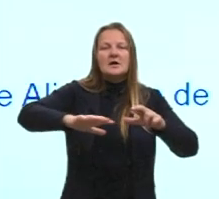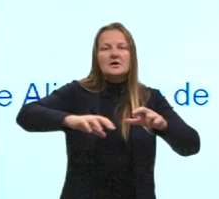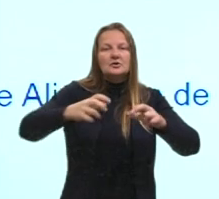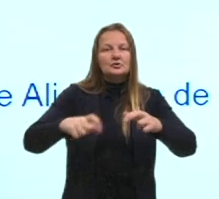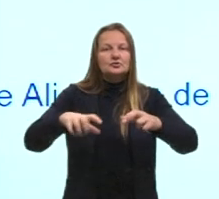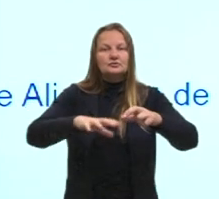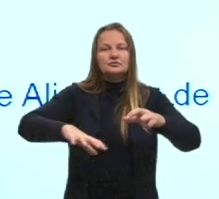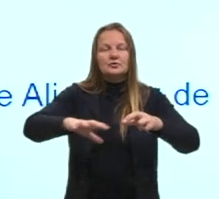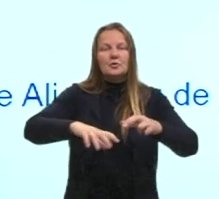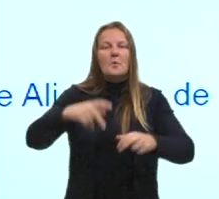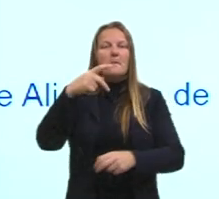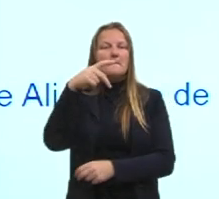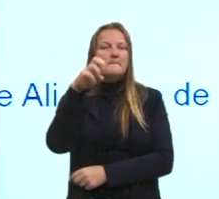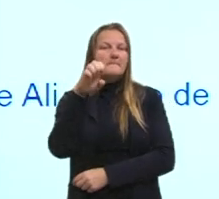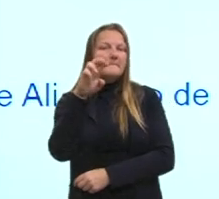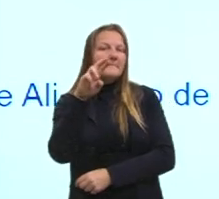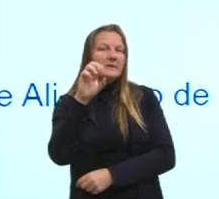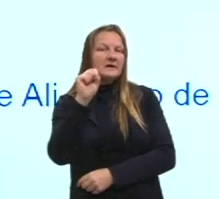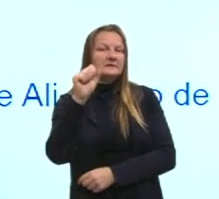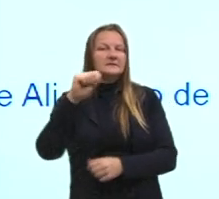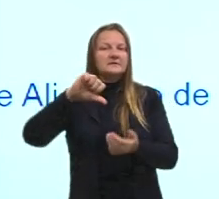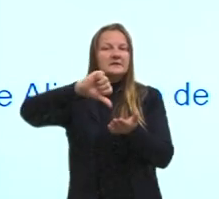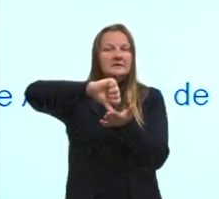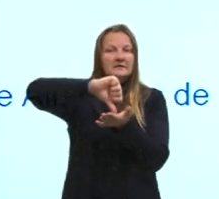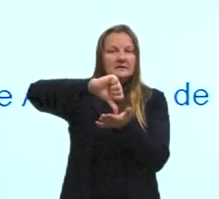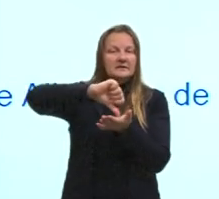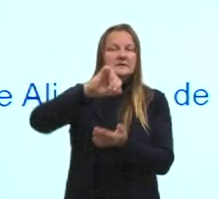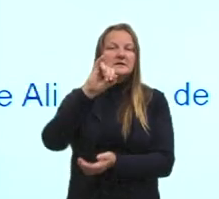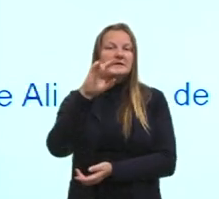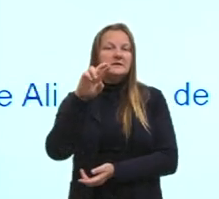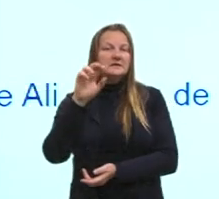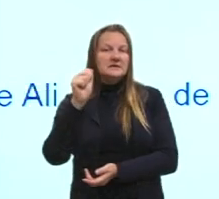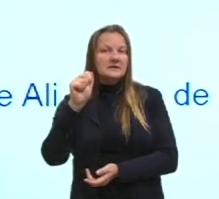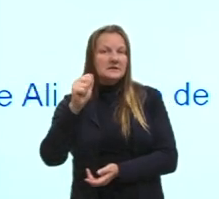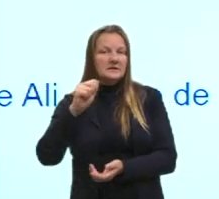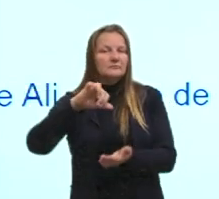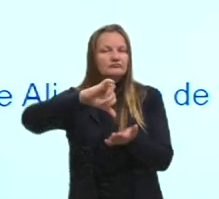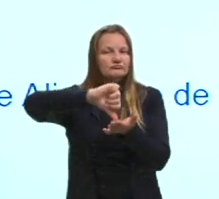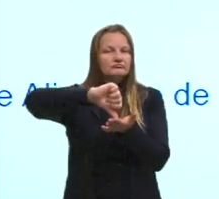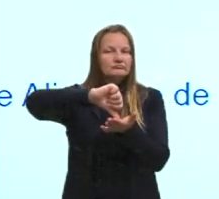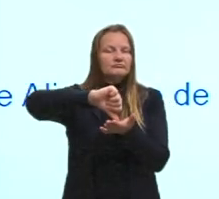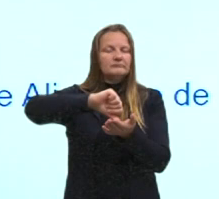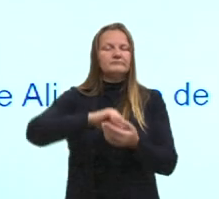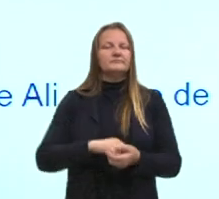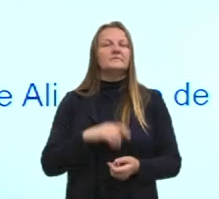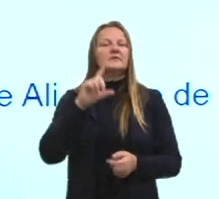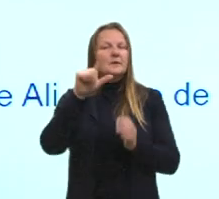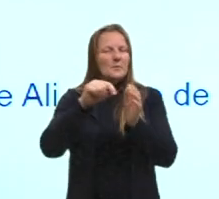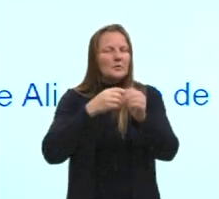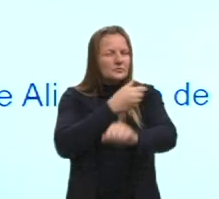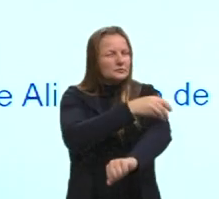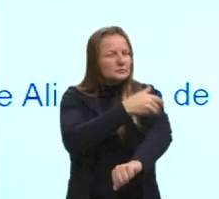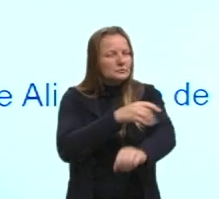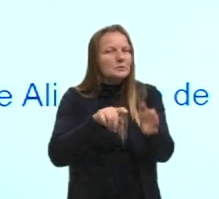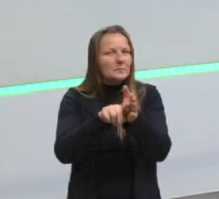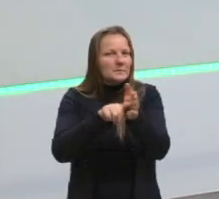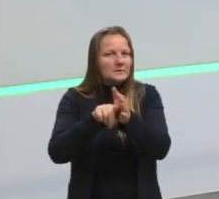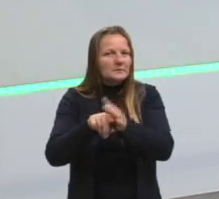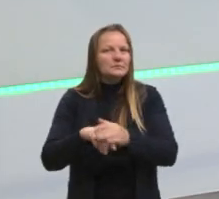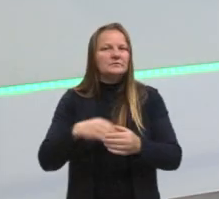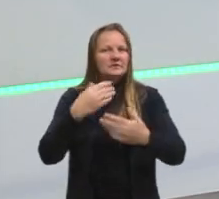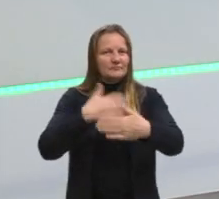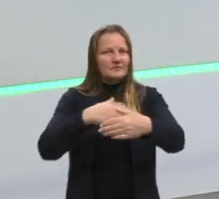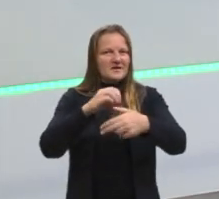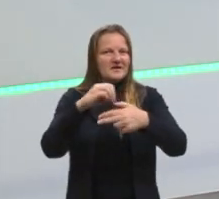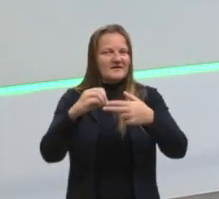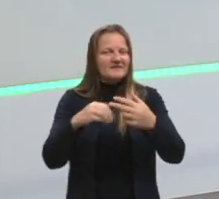aqui onde os persas onde nós temos o Irã depois a gente vai ver que vai dar umas questões aí um pouco diferente vamos passar então mais